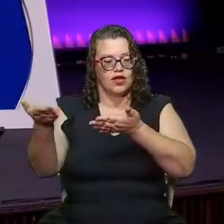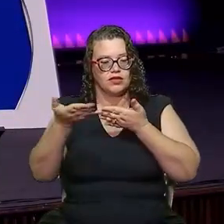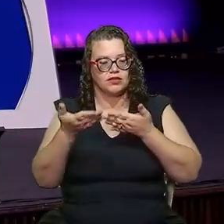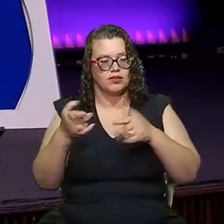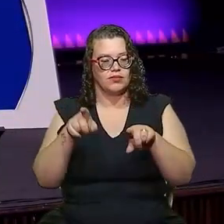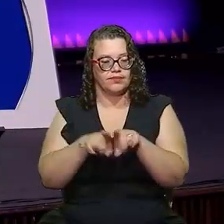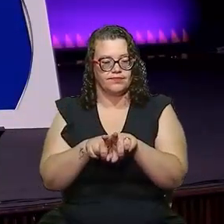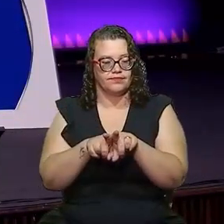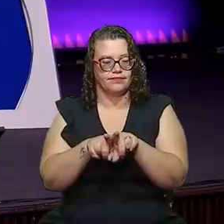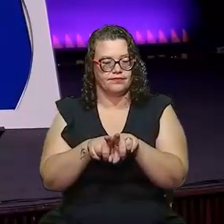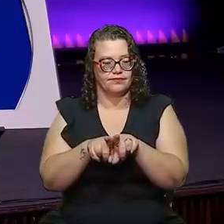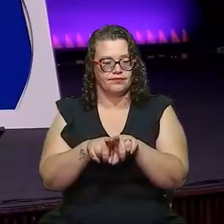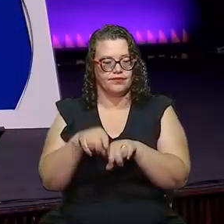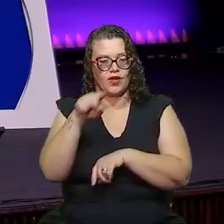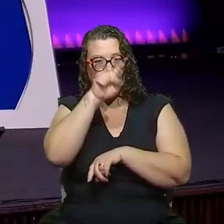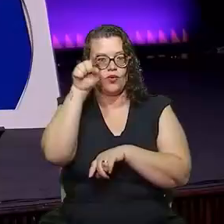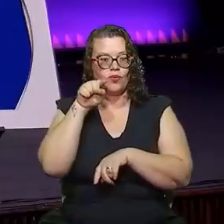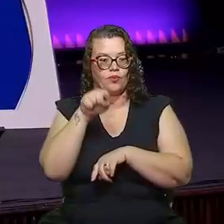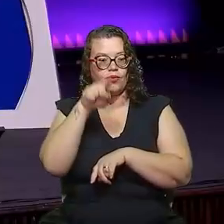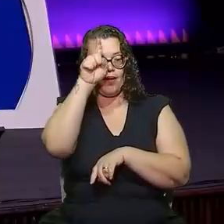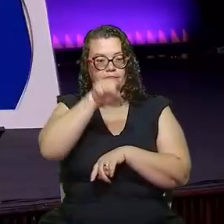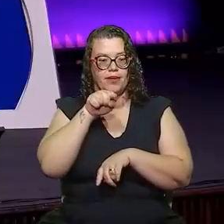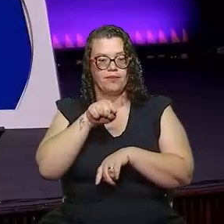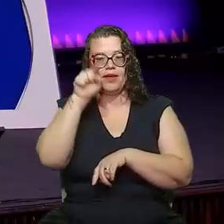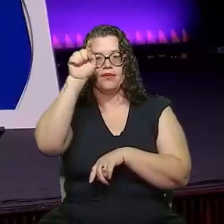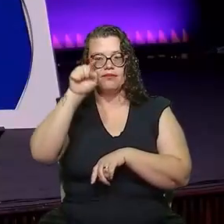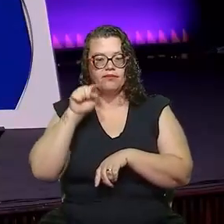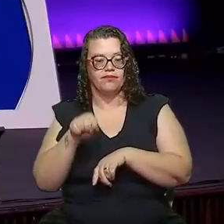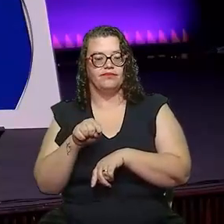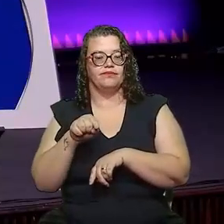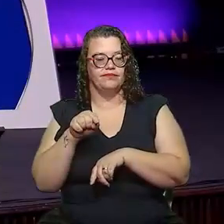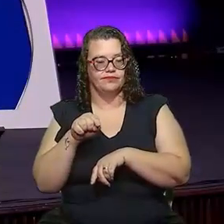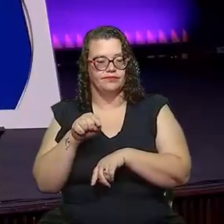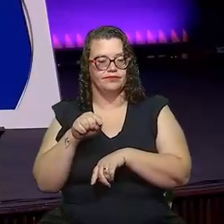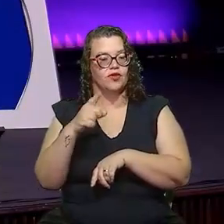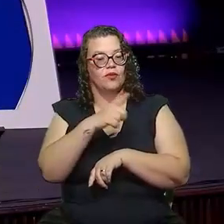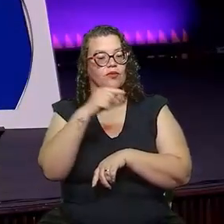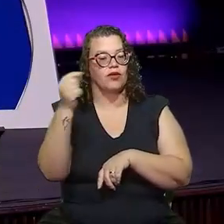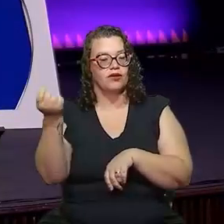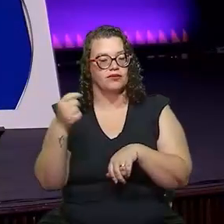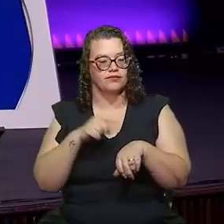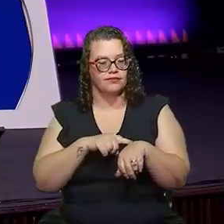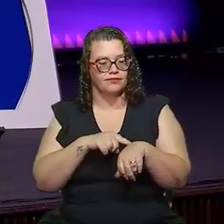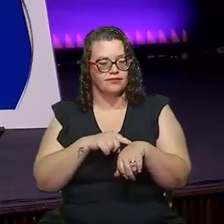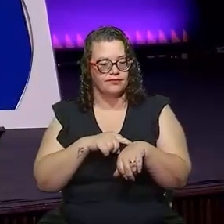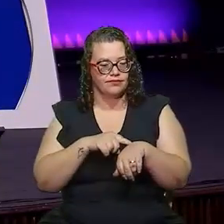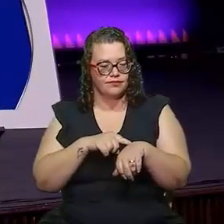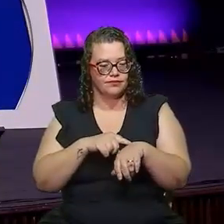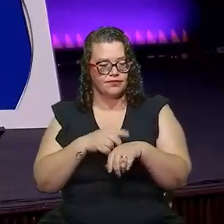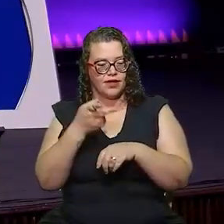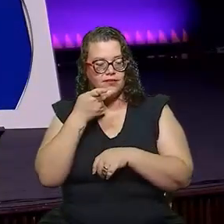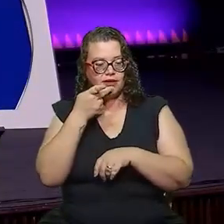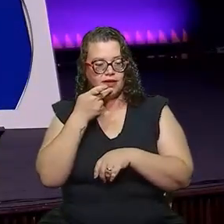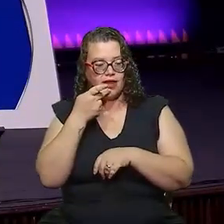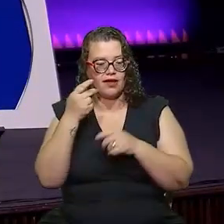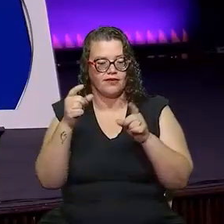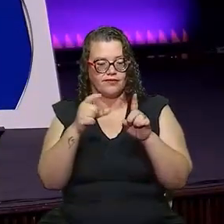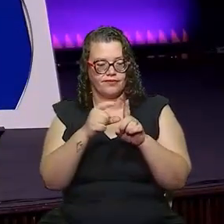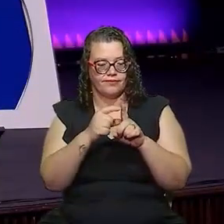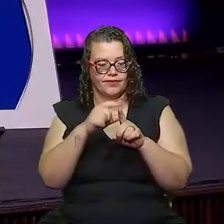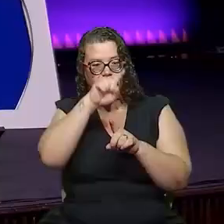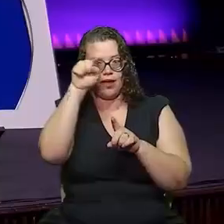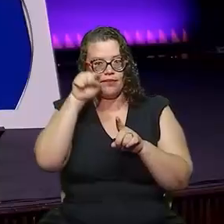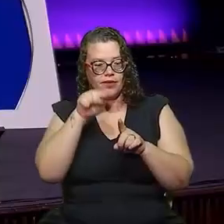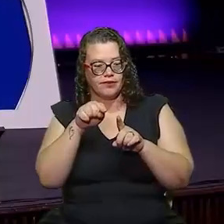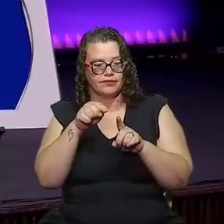momento está escrito Paulo Scott, seu idiota, pare de falar. Vamos embora, tá já tudo tem aqui. exclamações aqui, palavras, né? Com